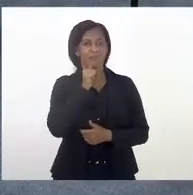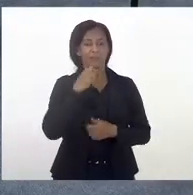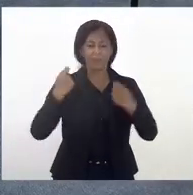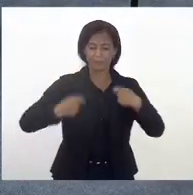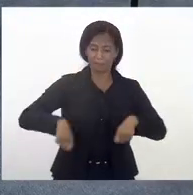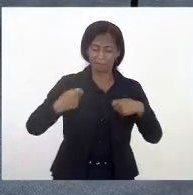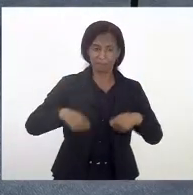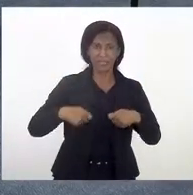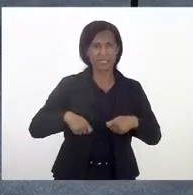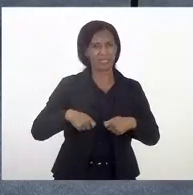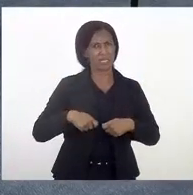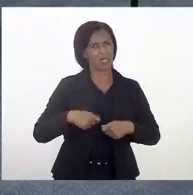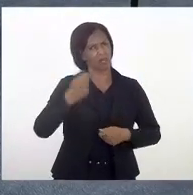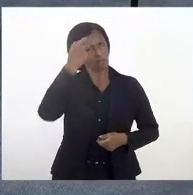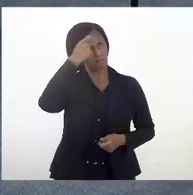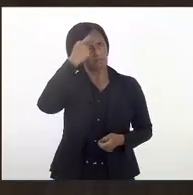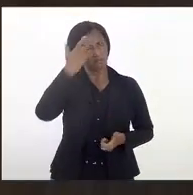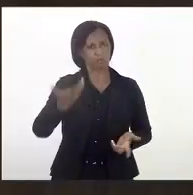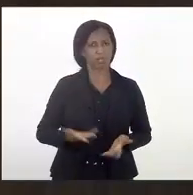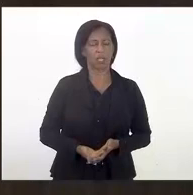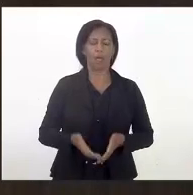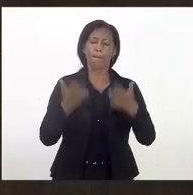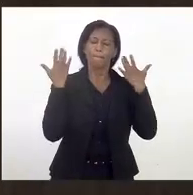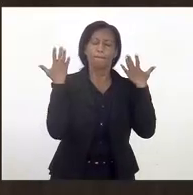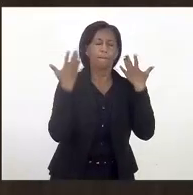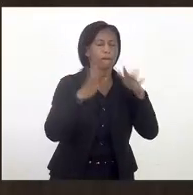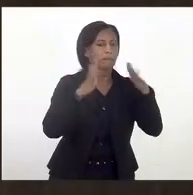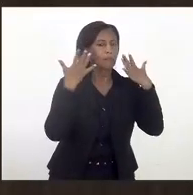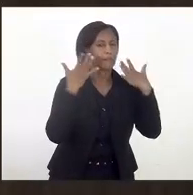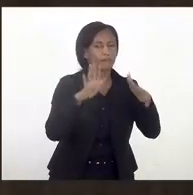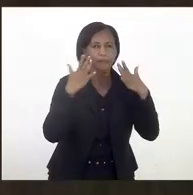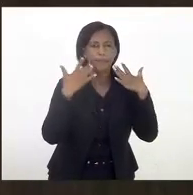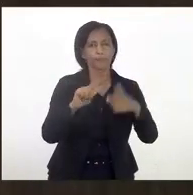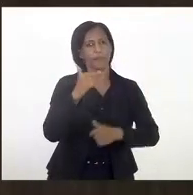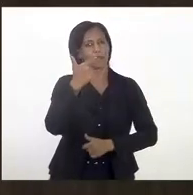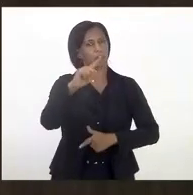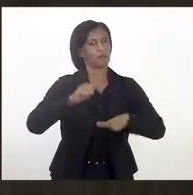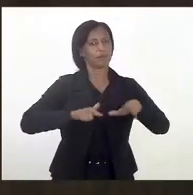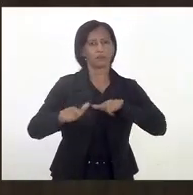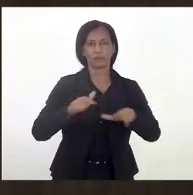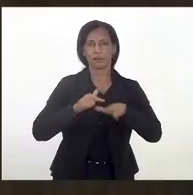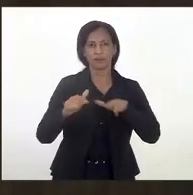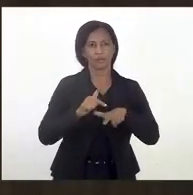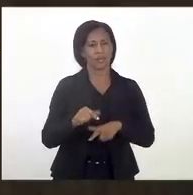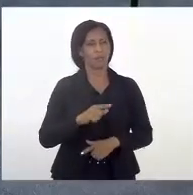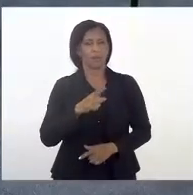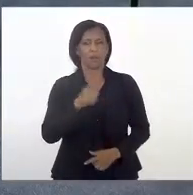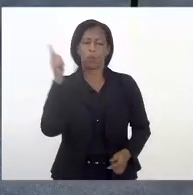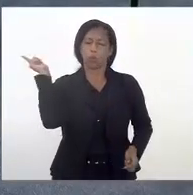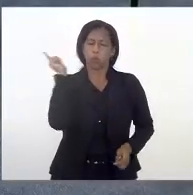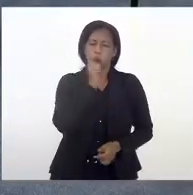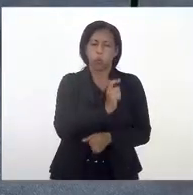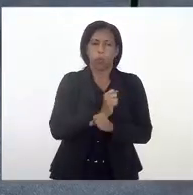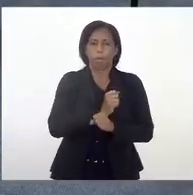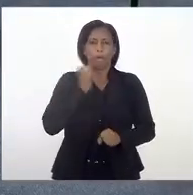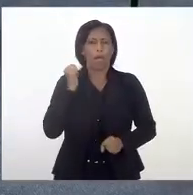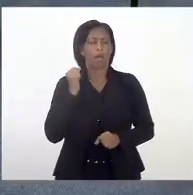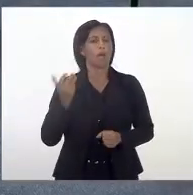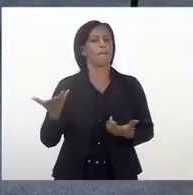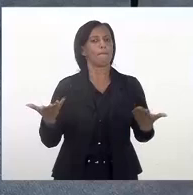ficam dependendo de bom senso então está de parabéns a iniciativa de vossa excelência isso vai um imenso